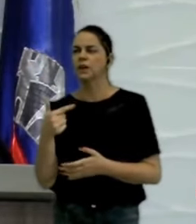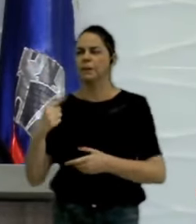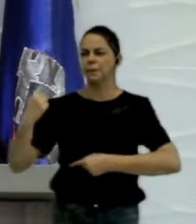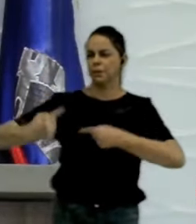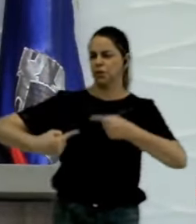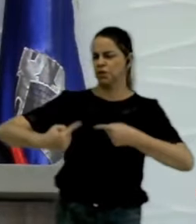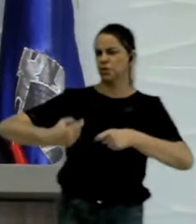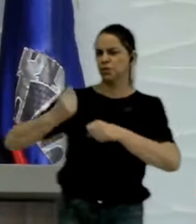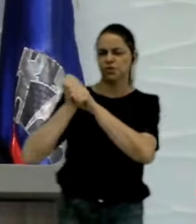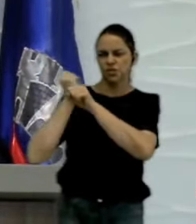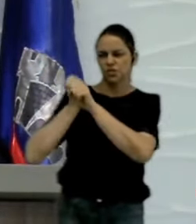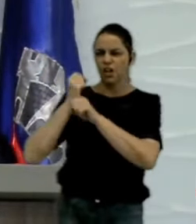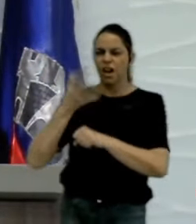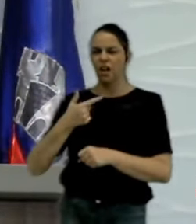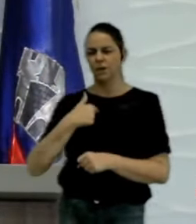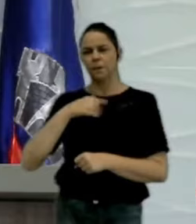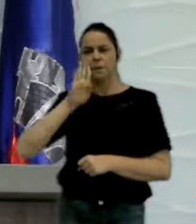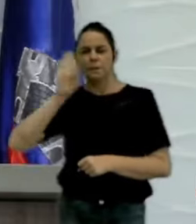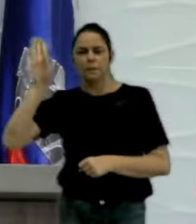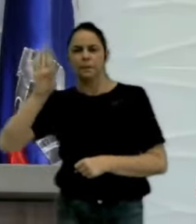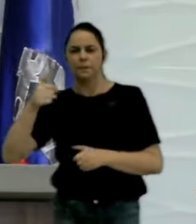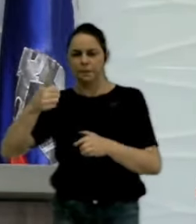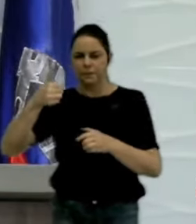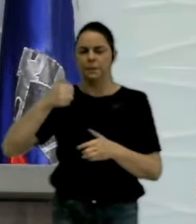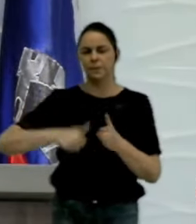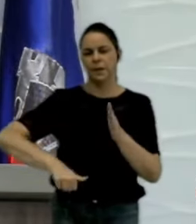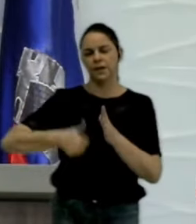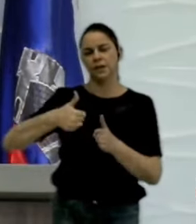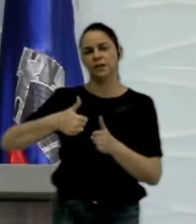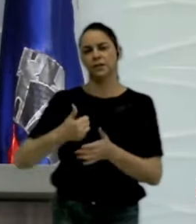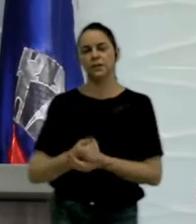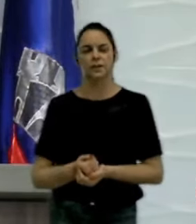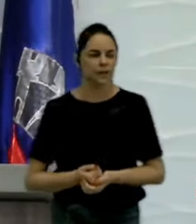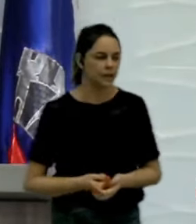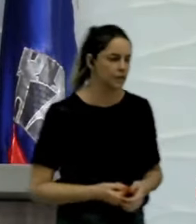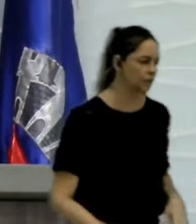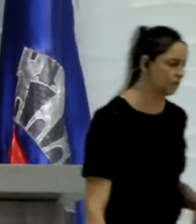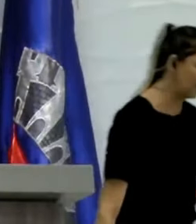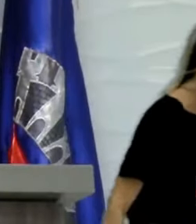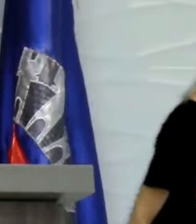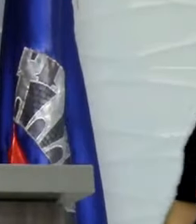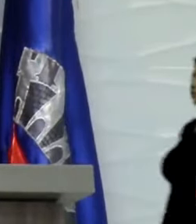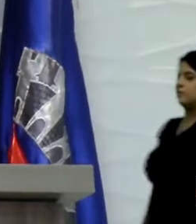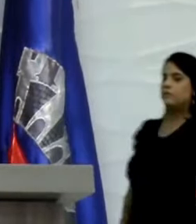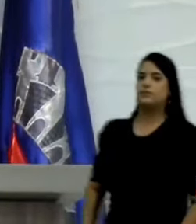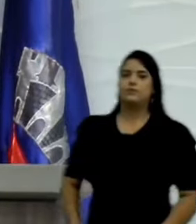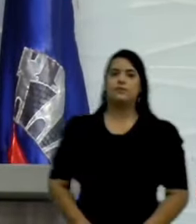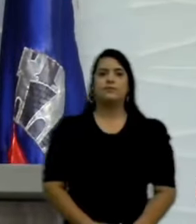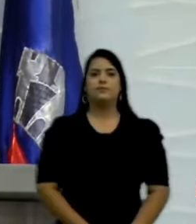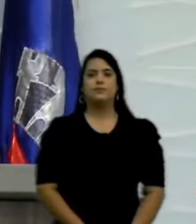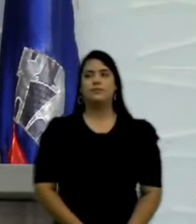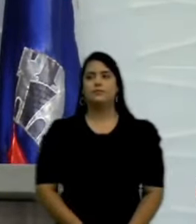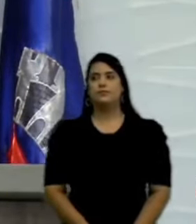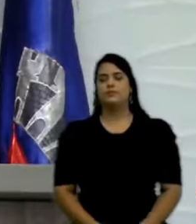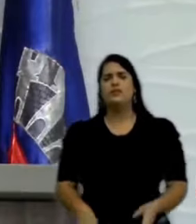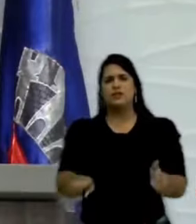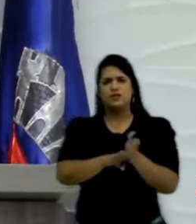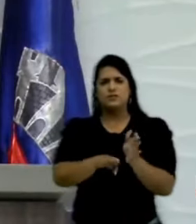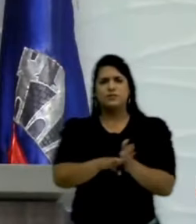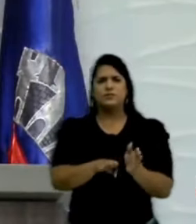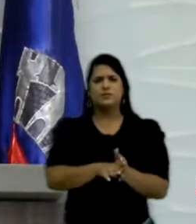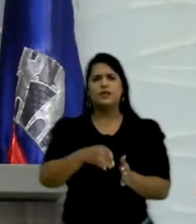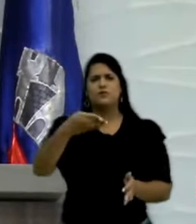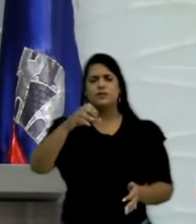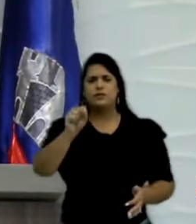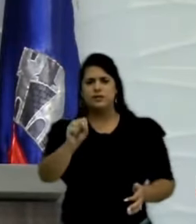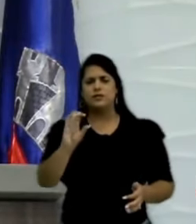que eu fui candidato a primeira vez. Então você faz campanha 4 anos. E não cheguei, mas tive 480 votos. Mas